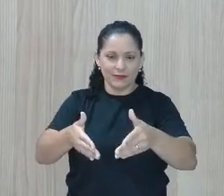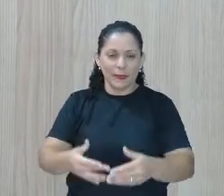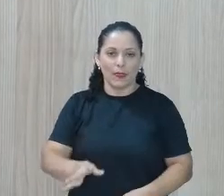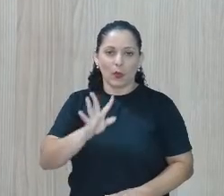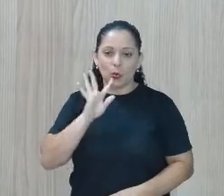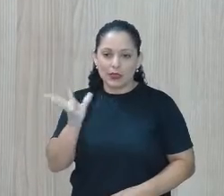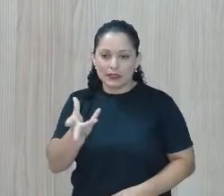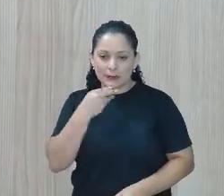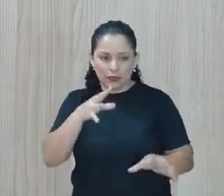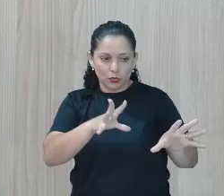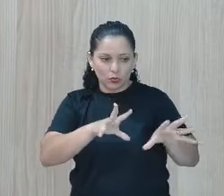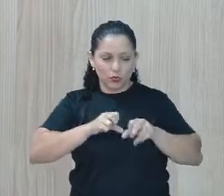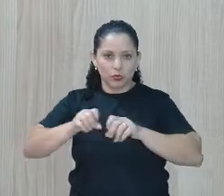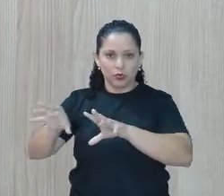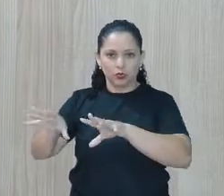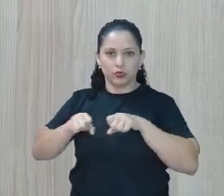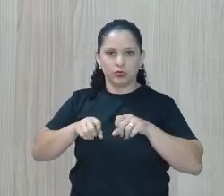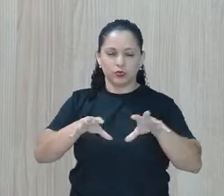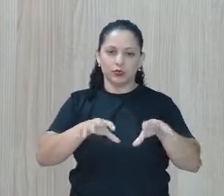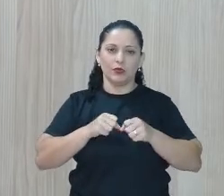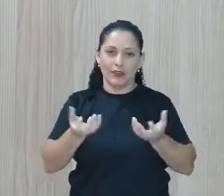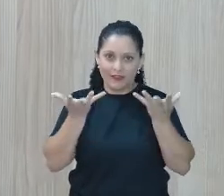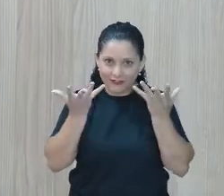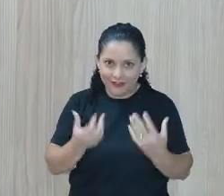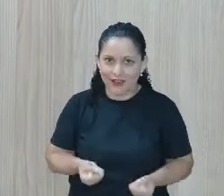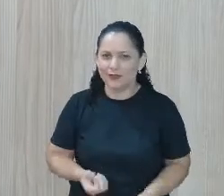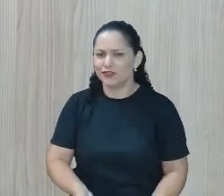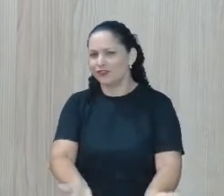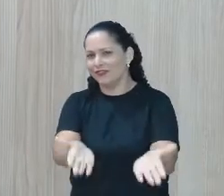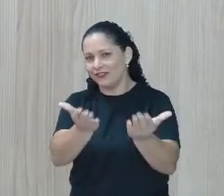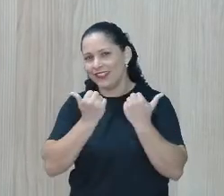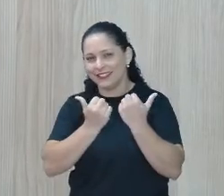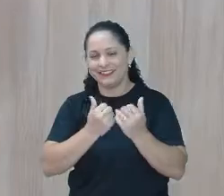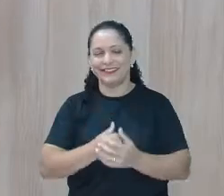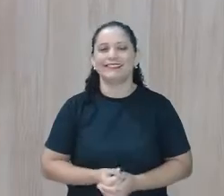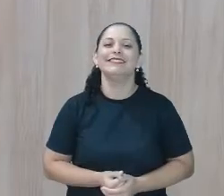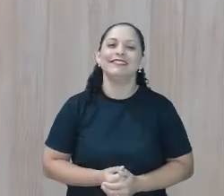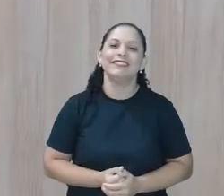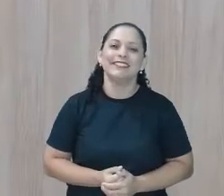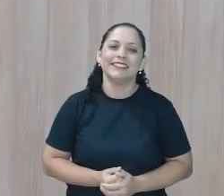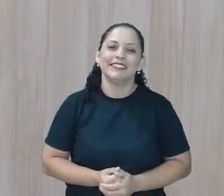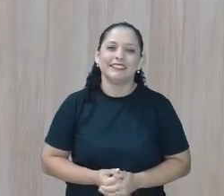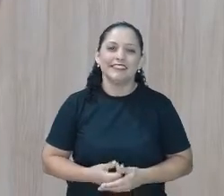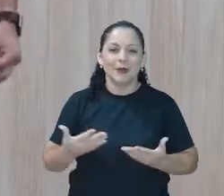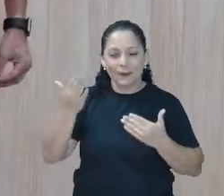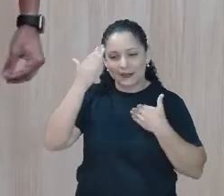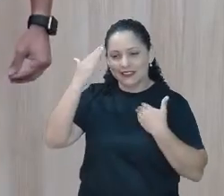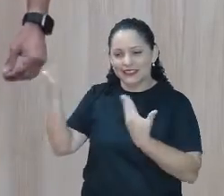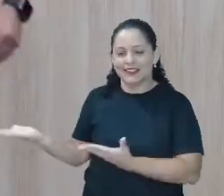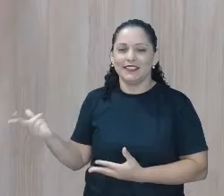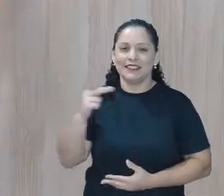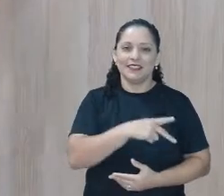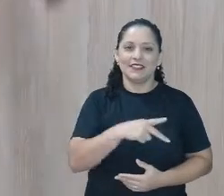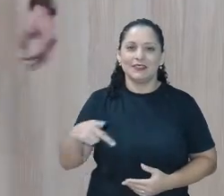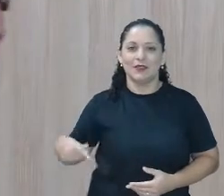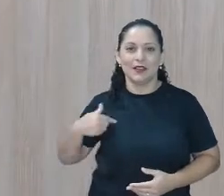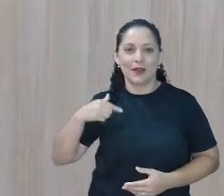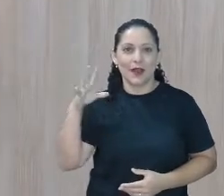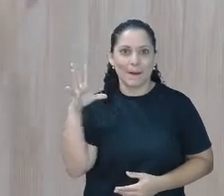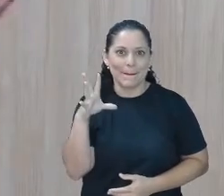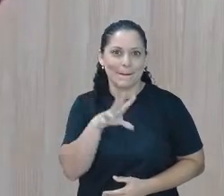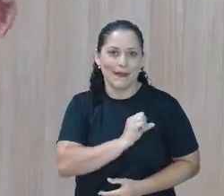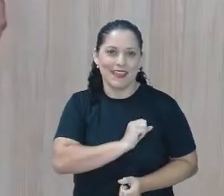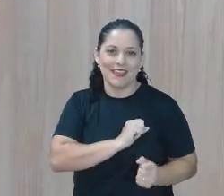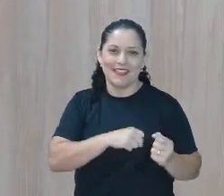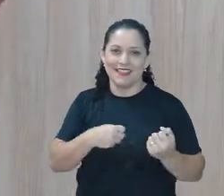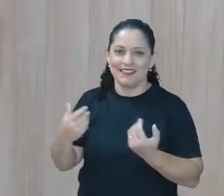os conhecimentos que a gente precisa. Vamos lá, minha gente, vem chegando. Show de bola, professora, muito obrigado. Eu amei você falando